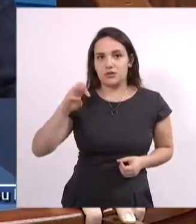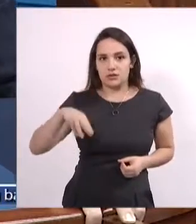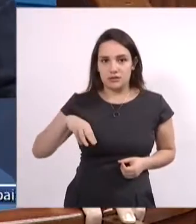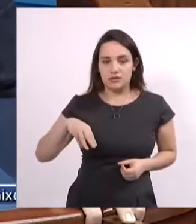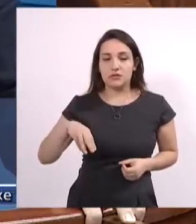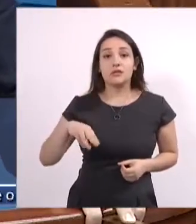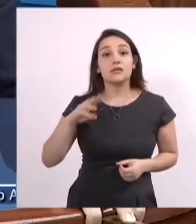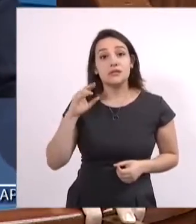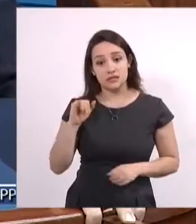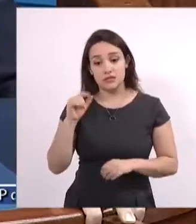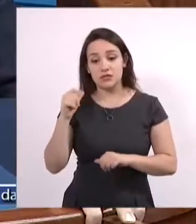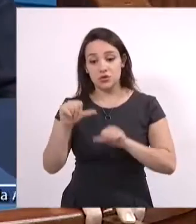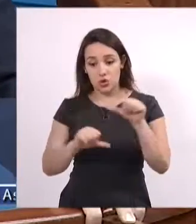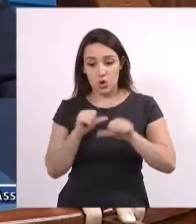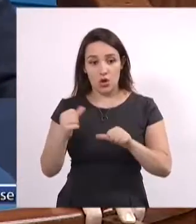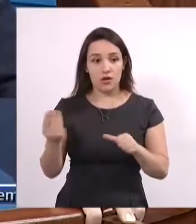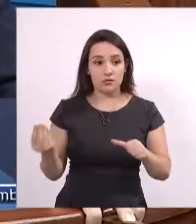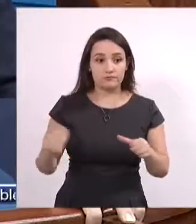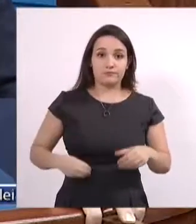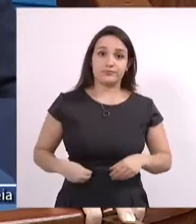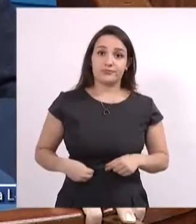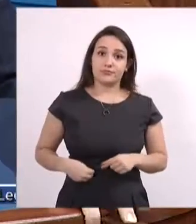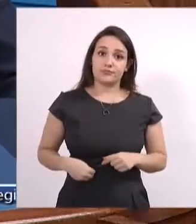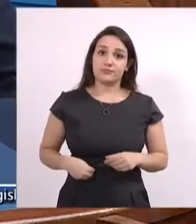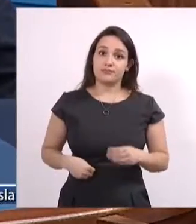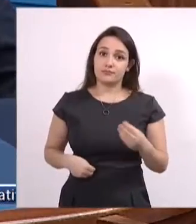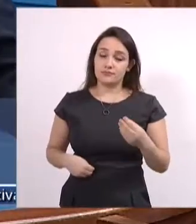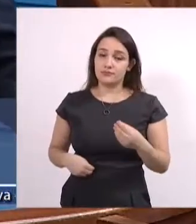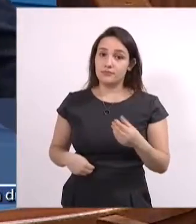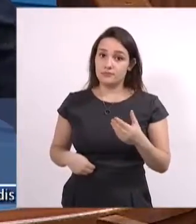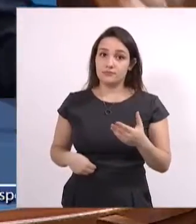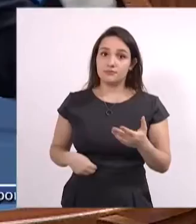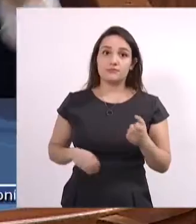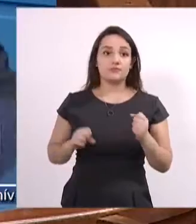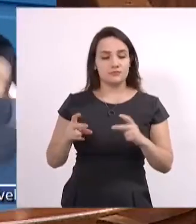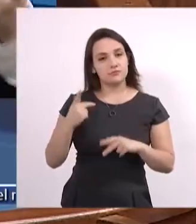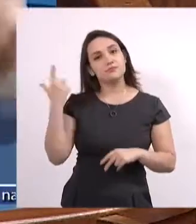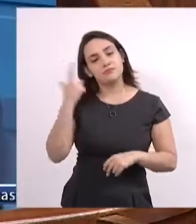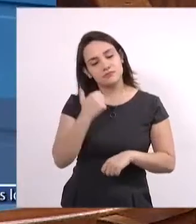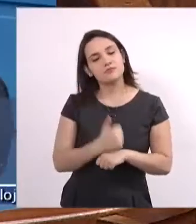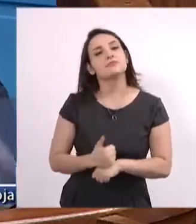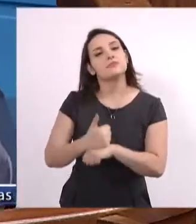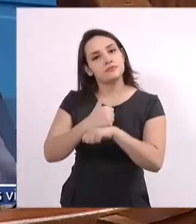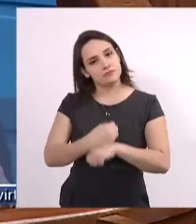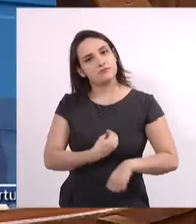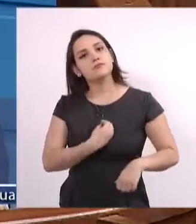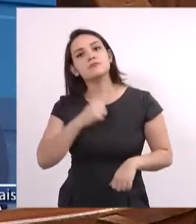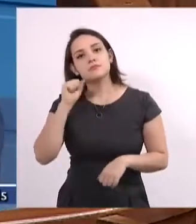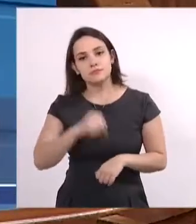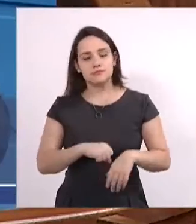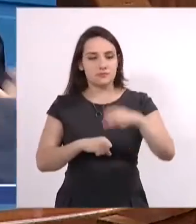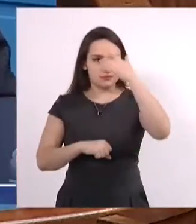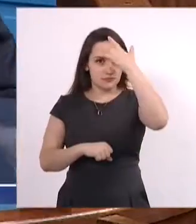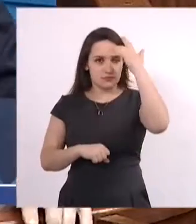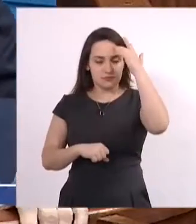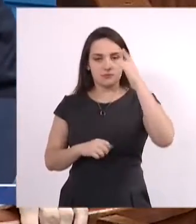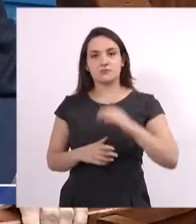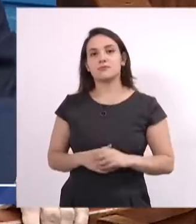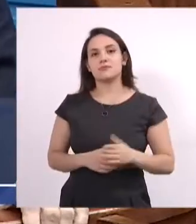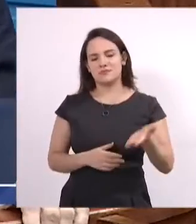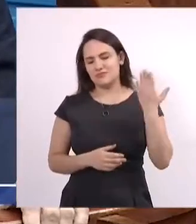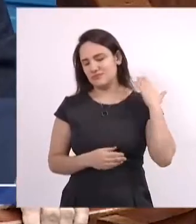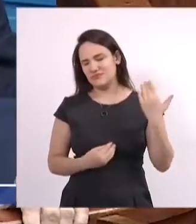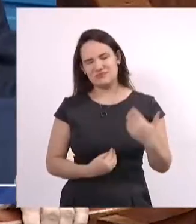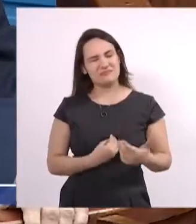sem ter que estar fazendo hemodiálise, você está dando qualidade de vida a uma pessoa que estava